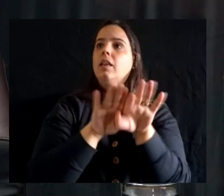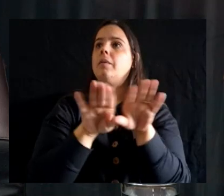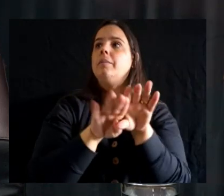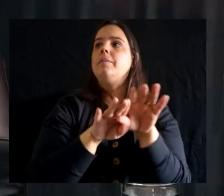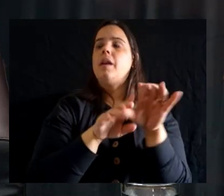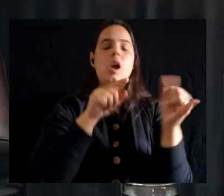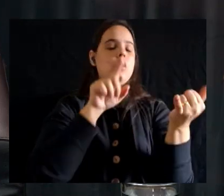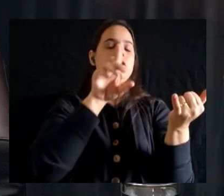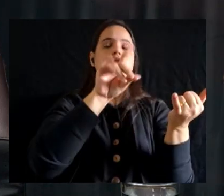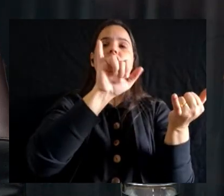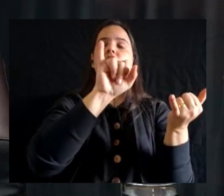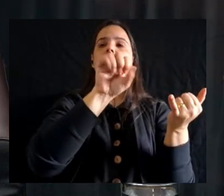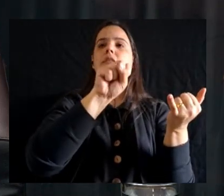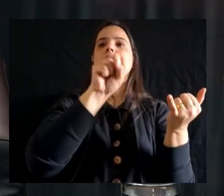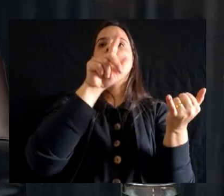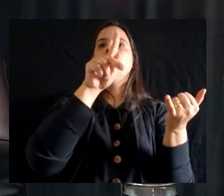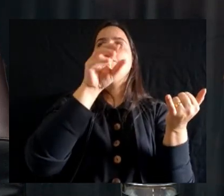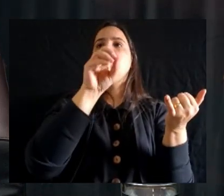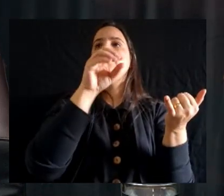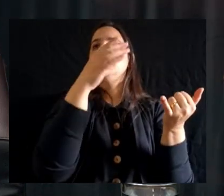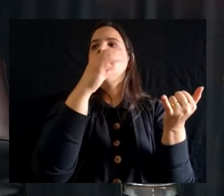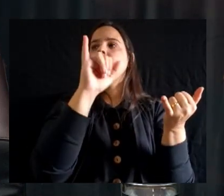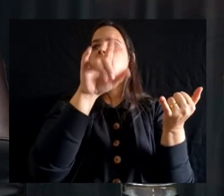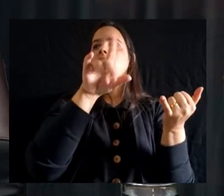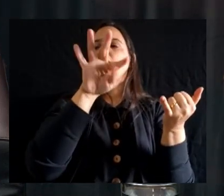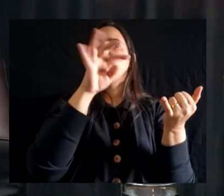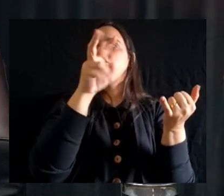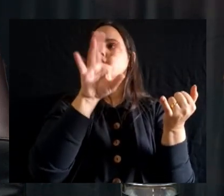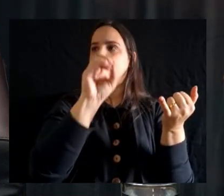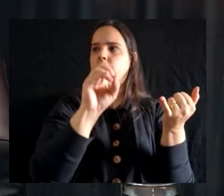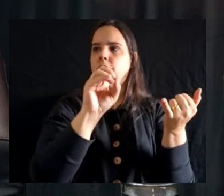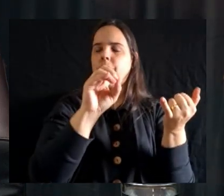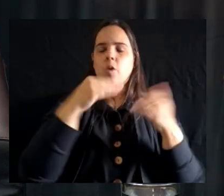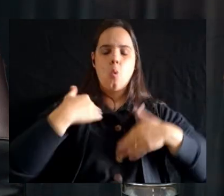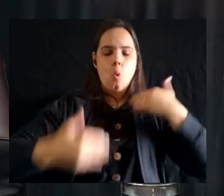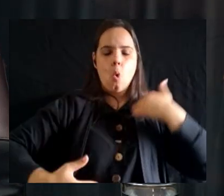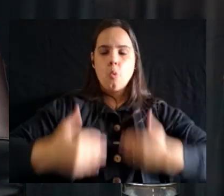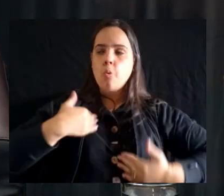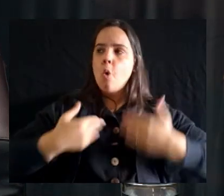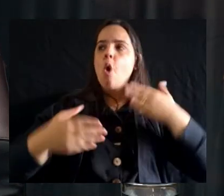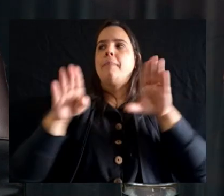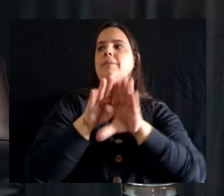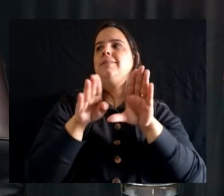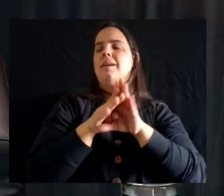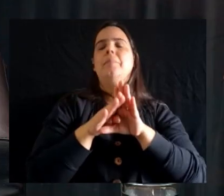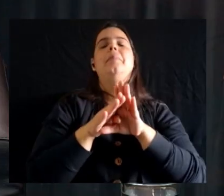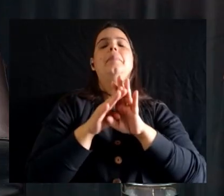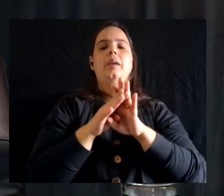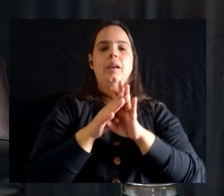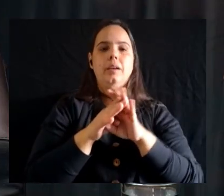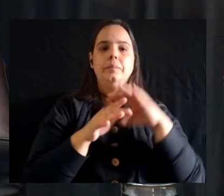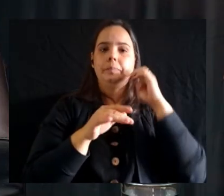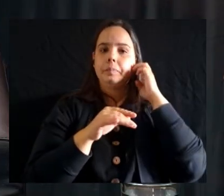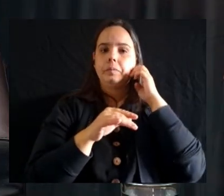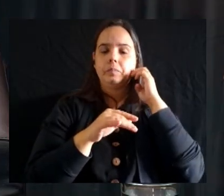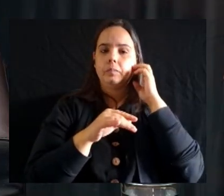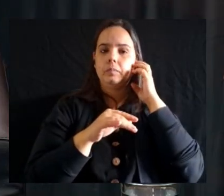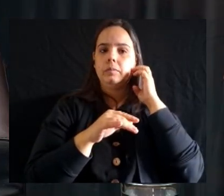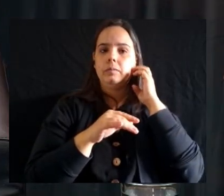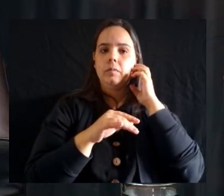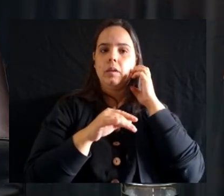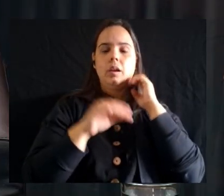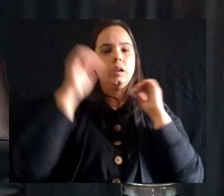esse escudo, o corpo acaba se tornando um escudo emocional, né, toda essa percepção da imagem seria